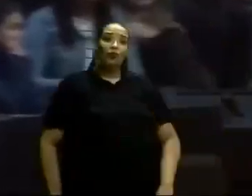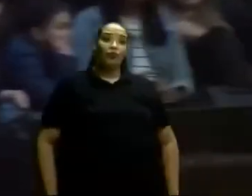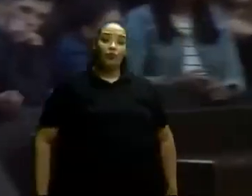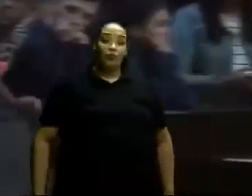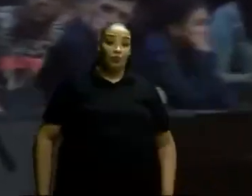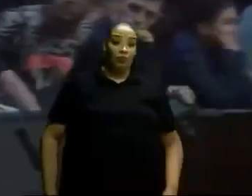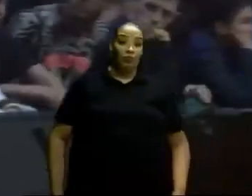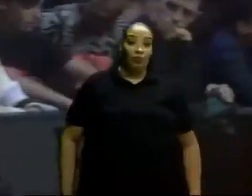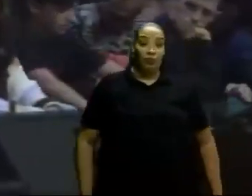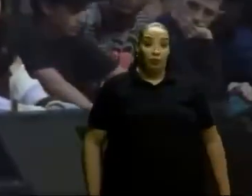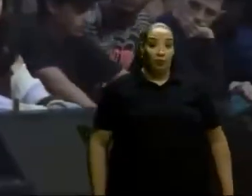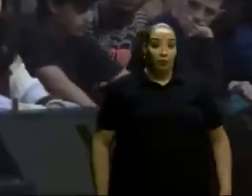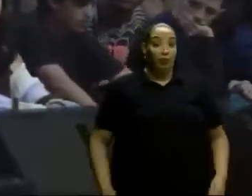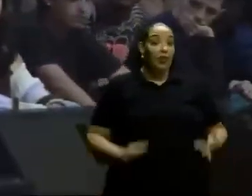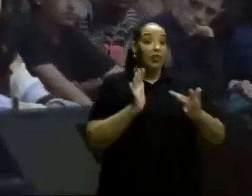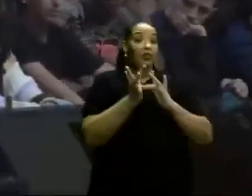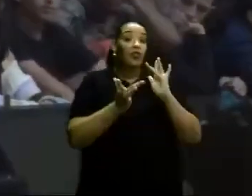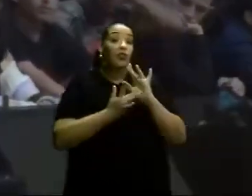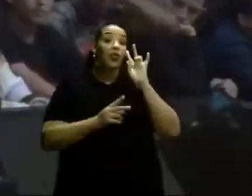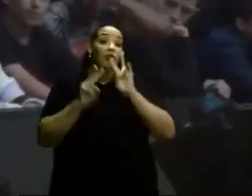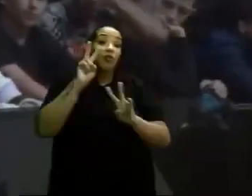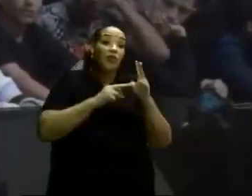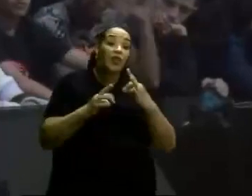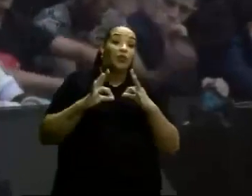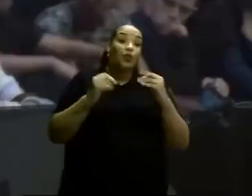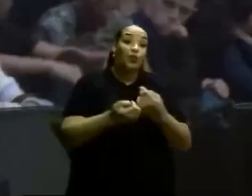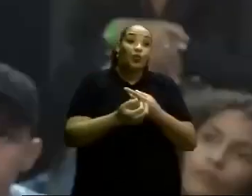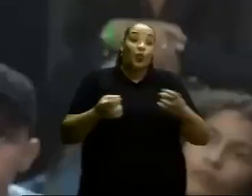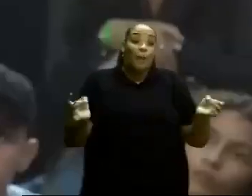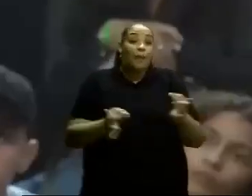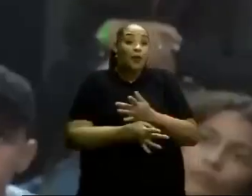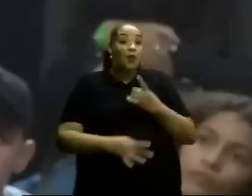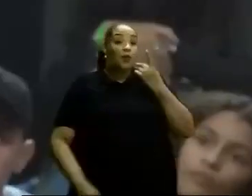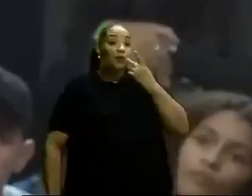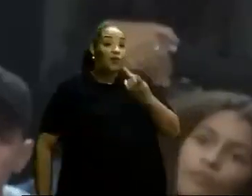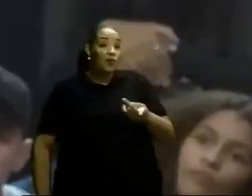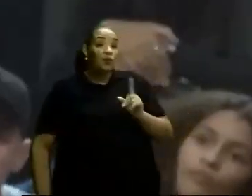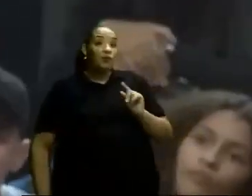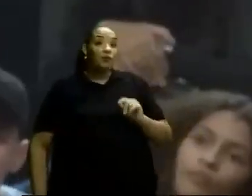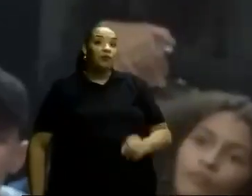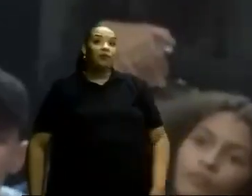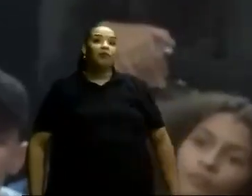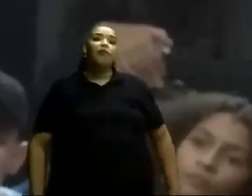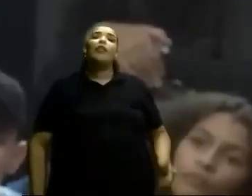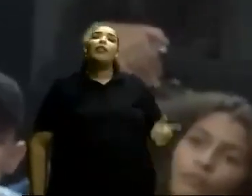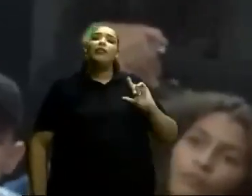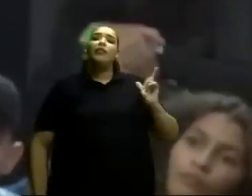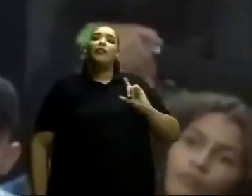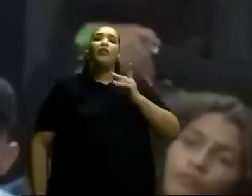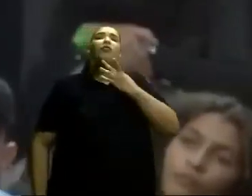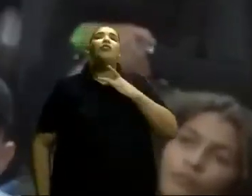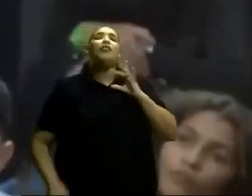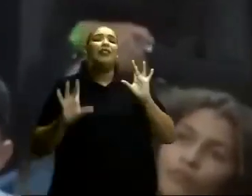Olha isso aqui. Vendo Jesus que tudo já estava consumado, ele disse: tenho sede.